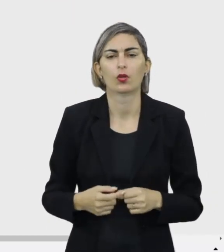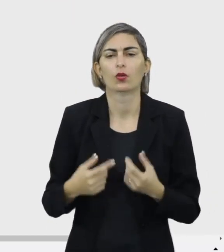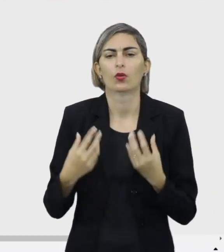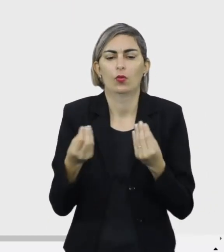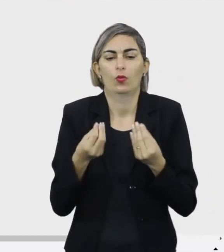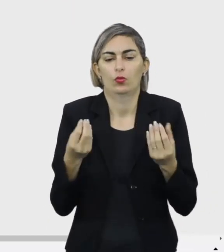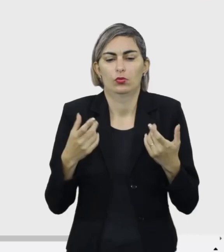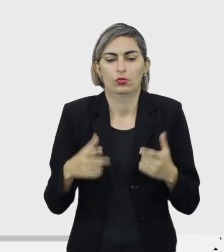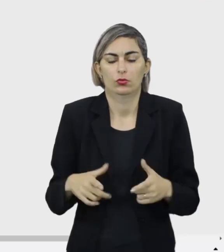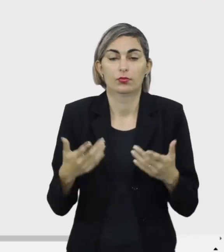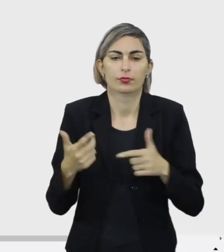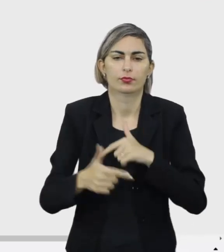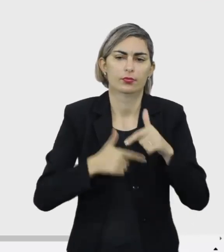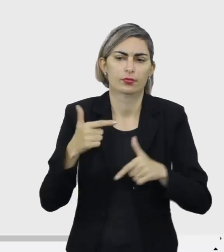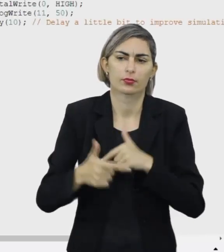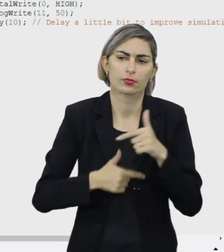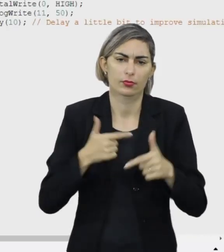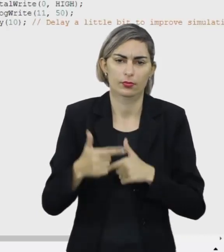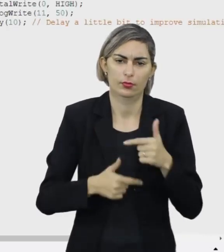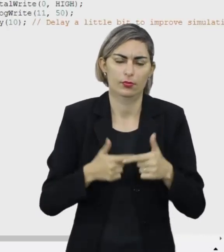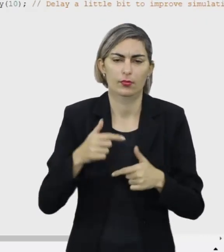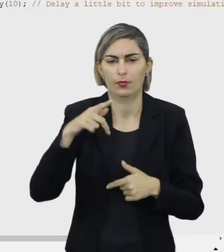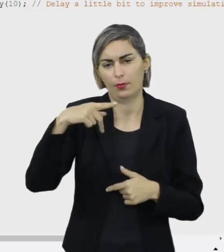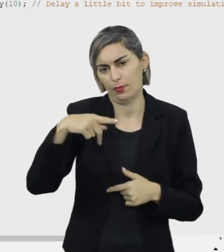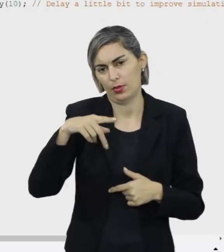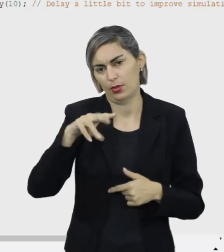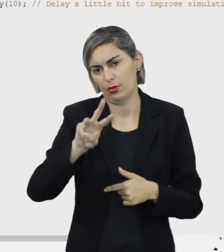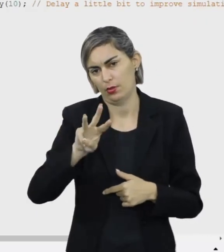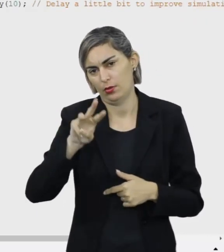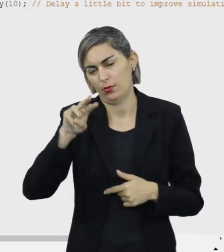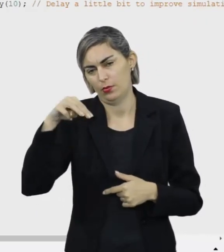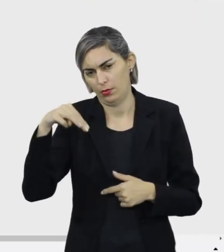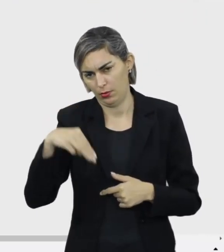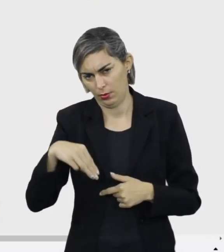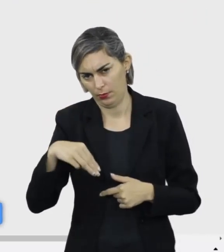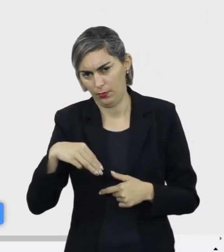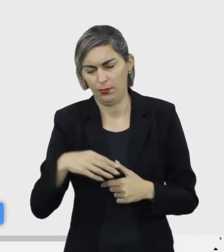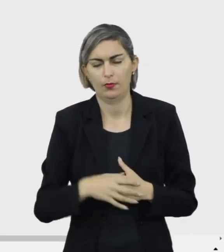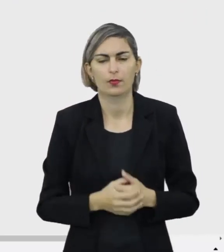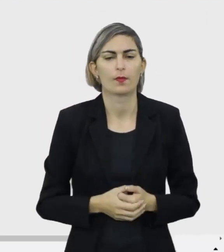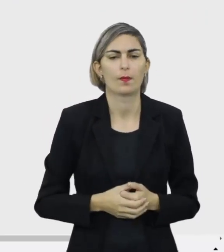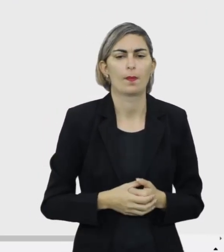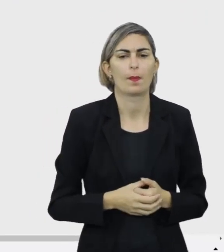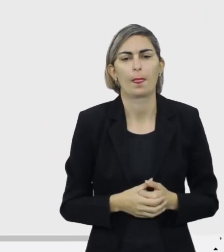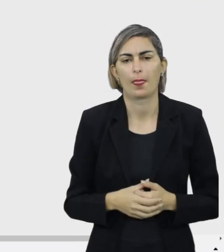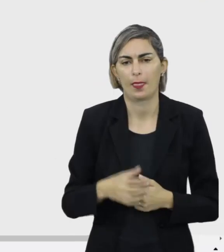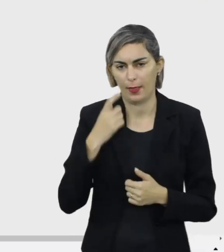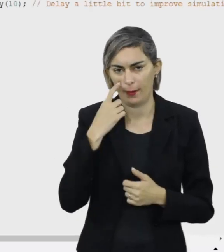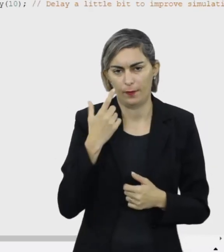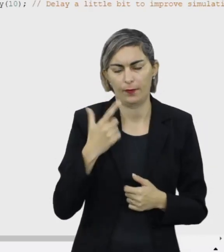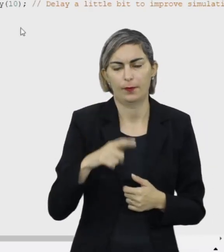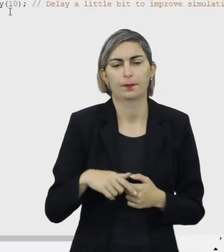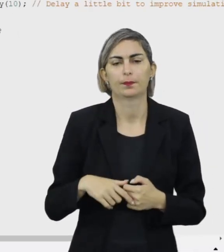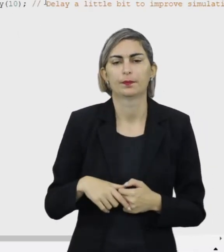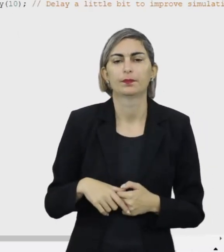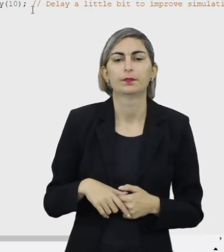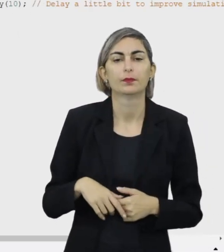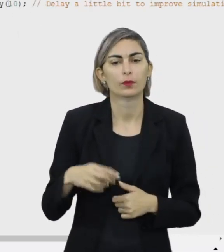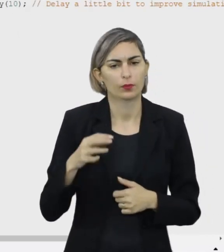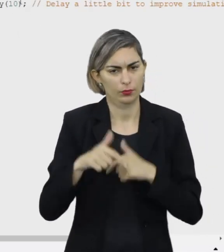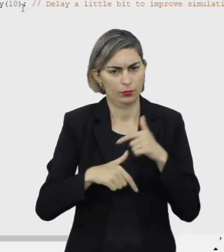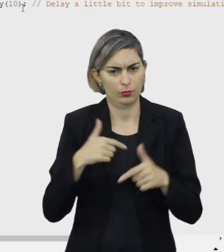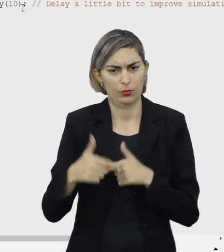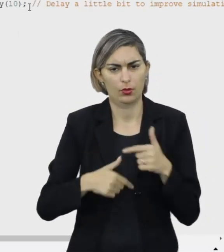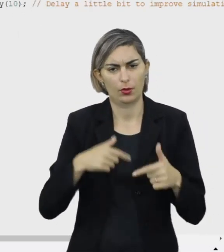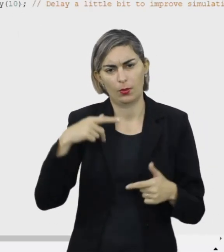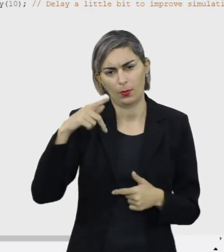Quando eu quero trabalhar no modo PWM, vou tirar isso aqui, deixa eu jogar isso aqui no lixo, trazer isso aqui de volta. Quando eu quero trabalhar